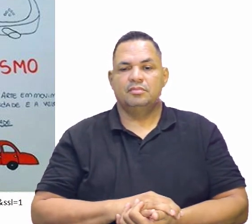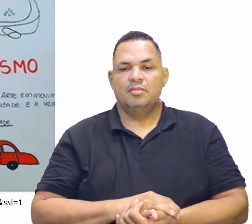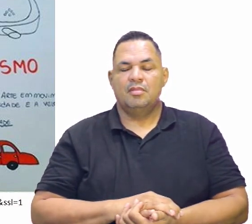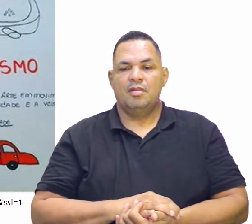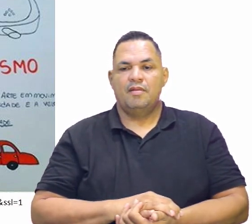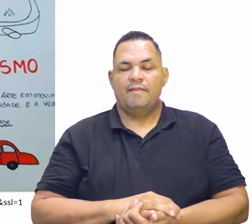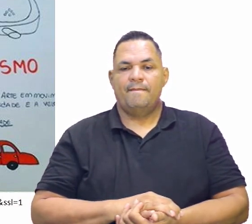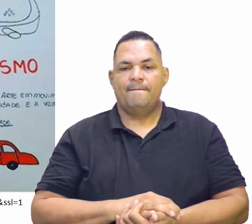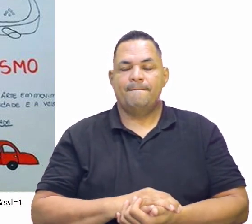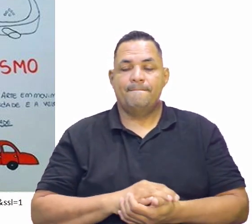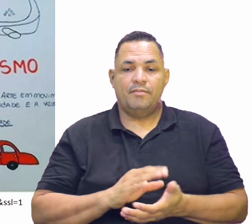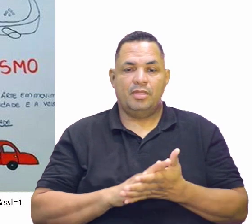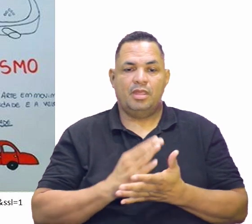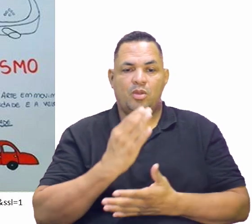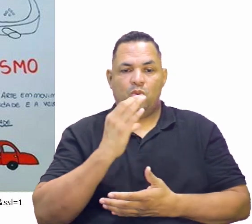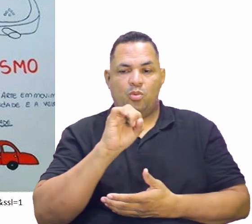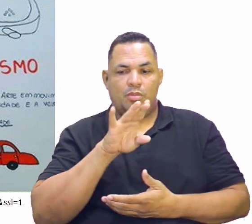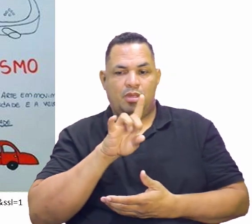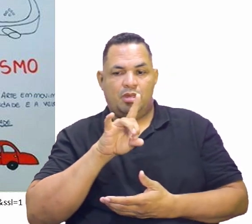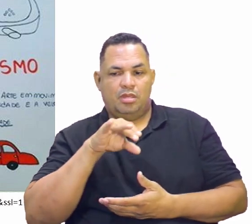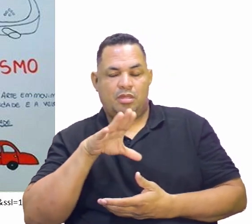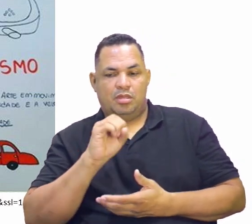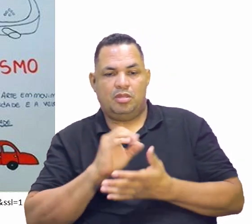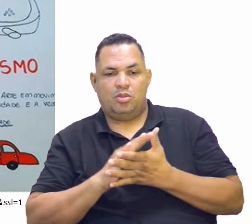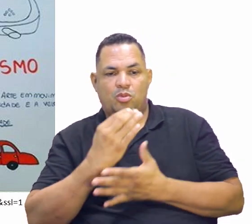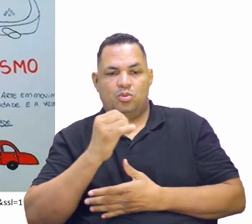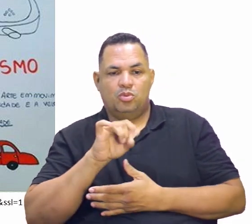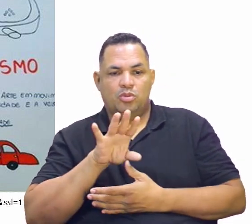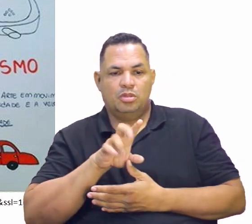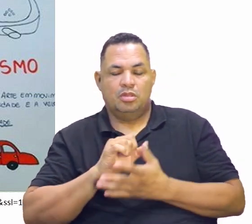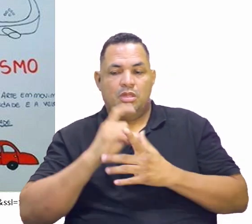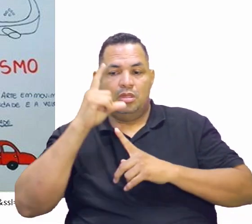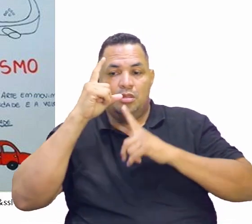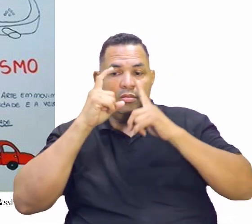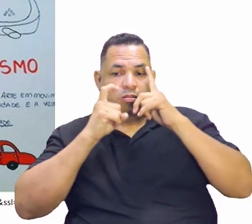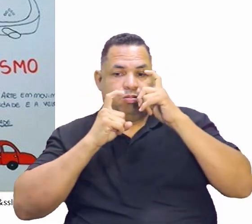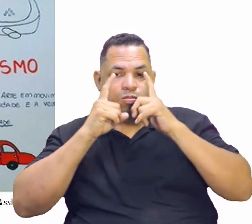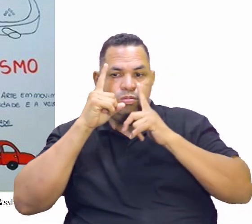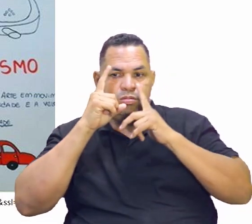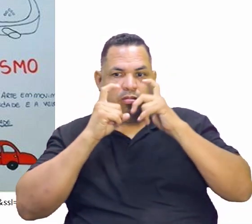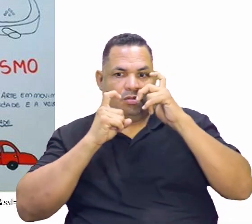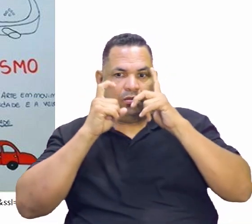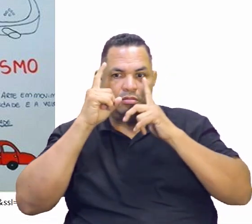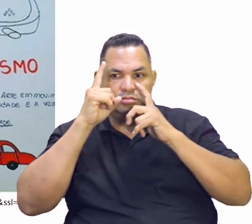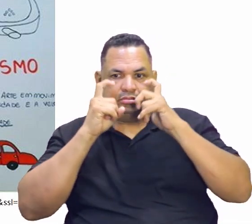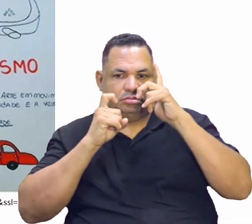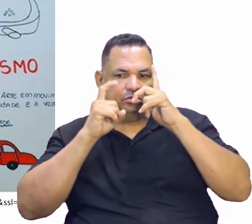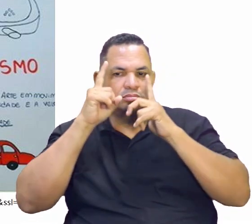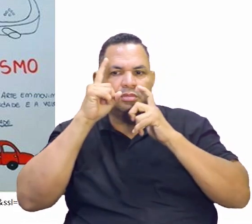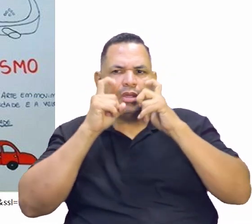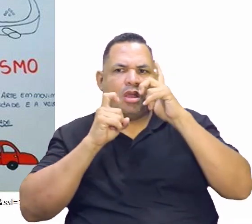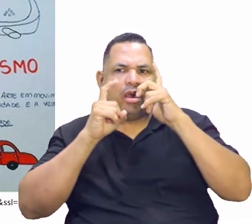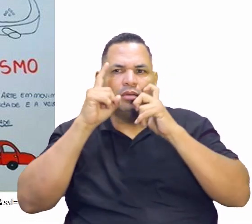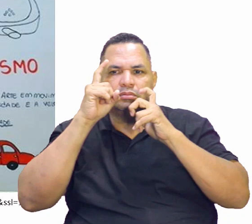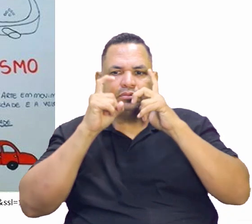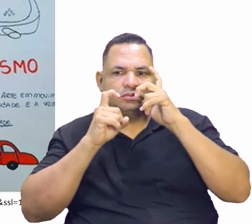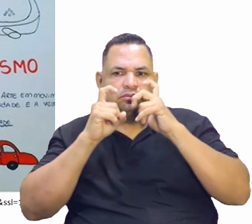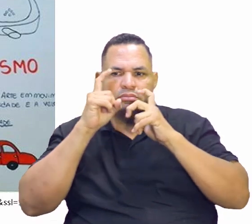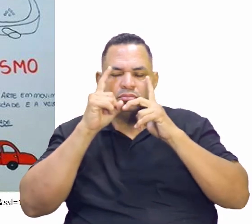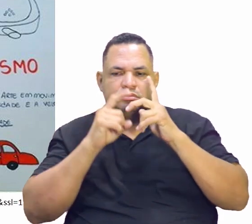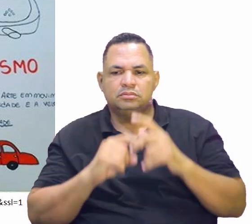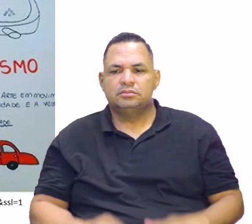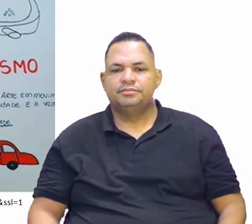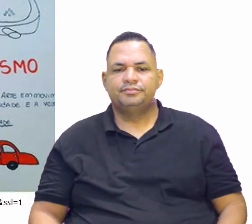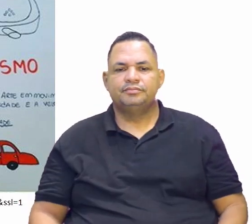Dalí. Então, tanto o cubismo quanto o surrealismo, o expressionismo. Olha o expressionismo, como ele fez